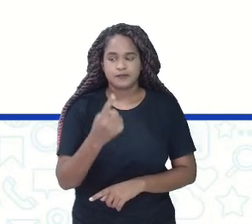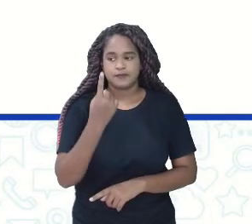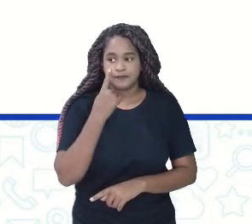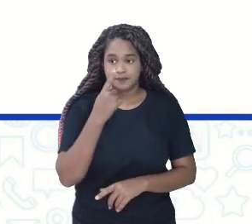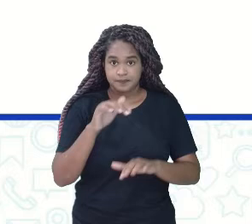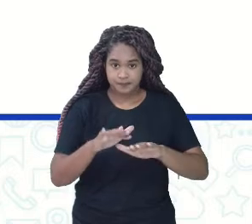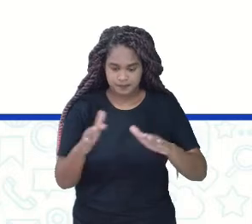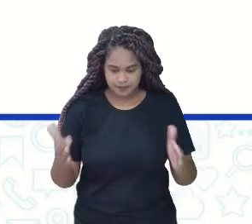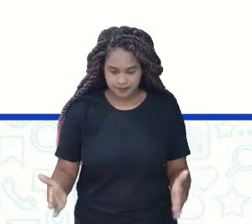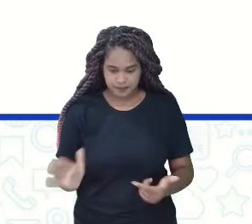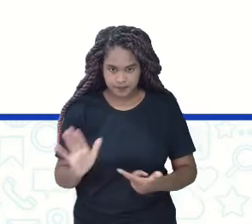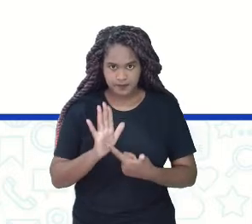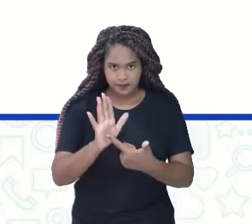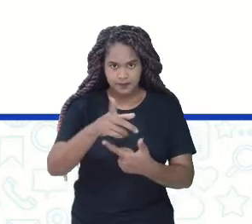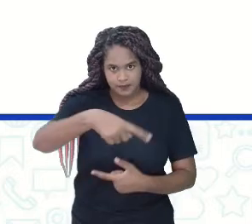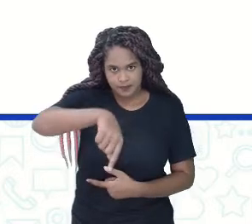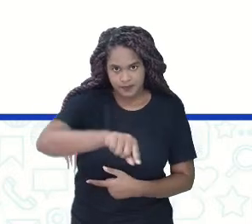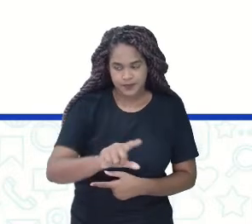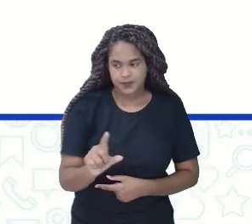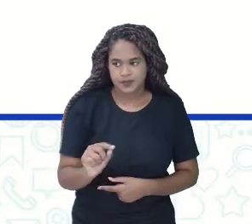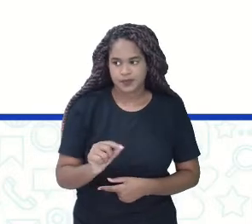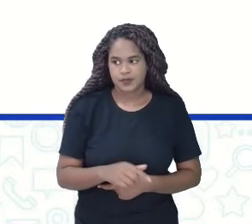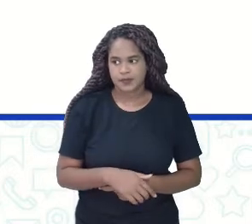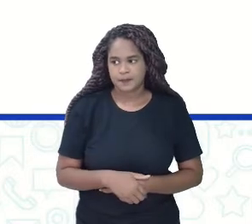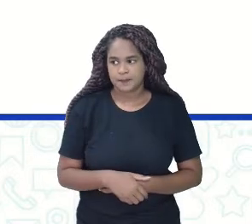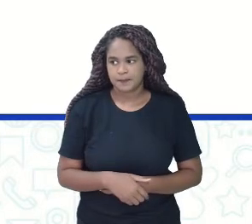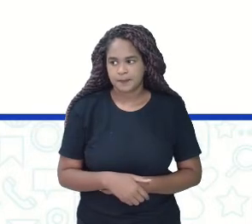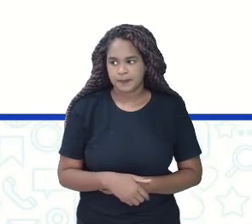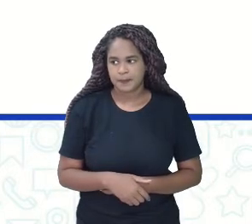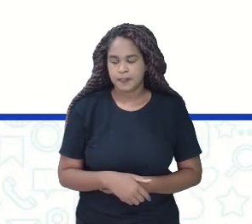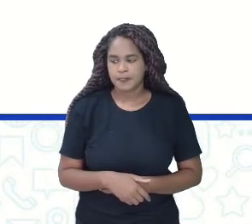eu trouxe para vocês aqui um